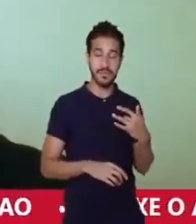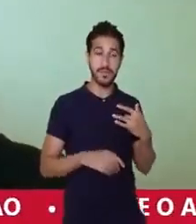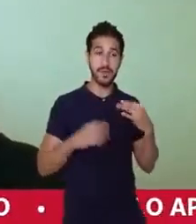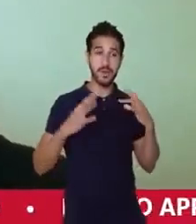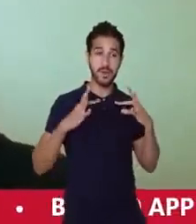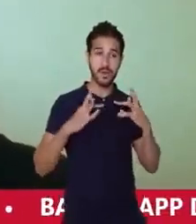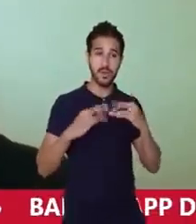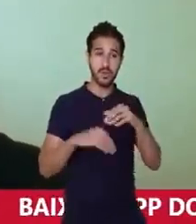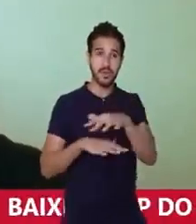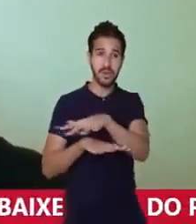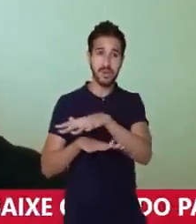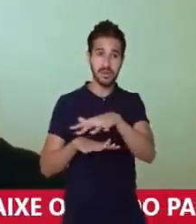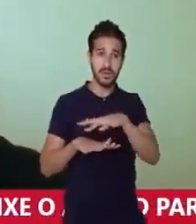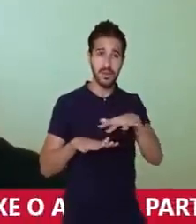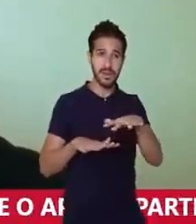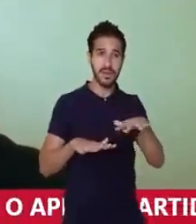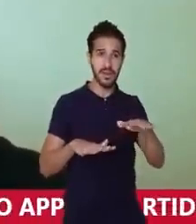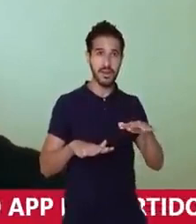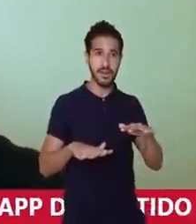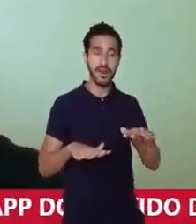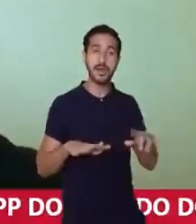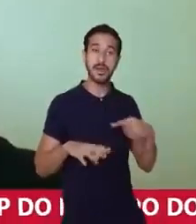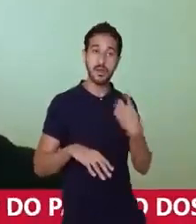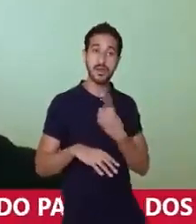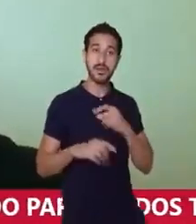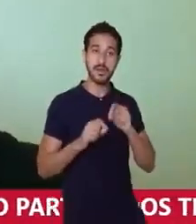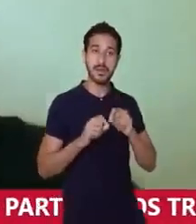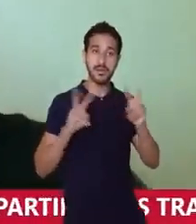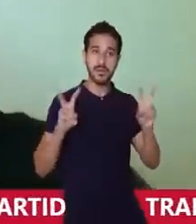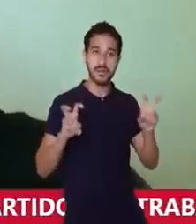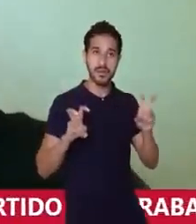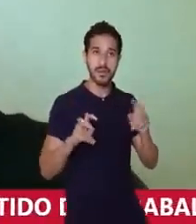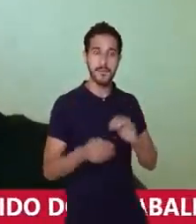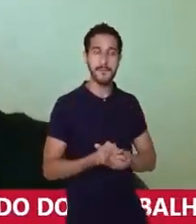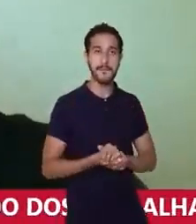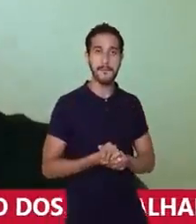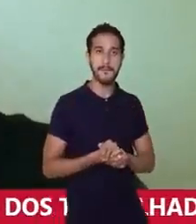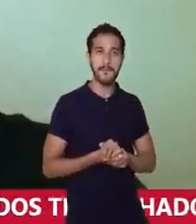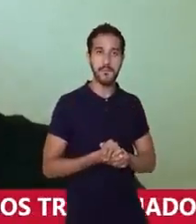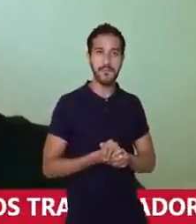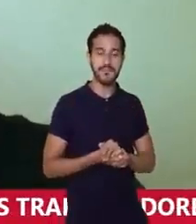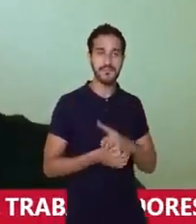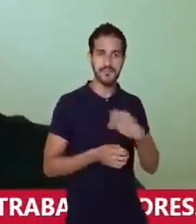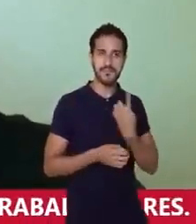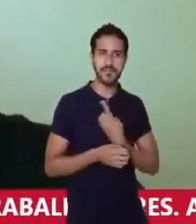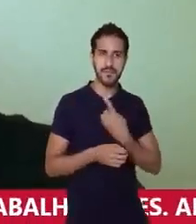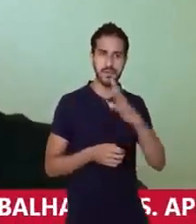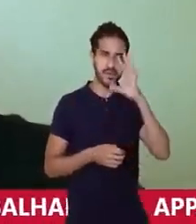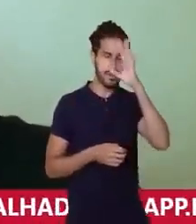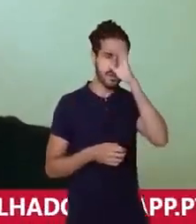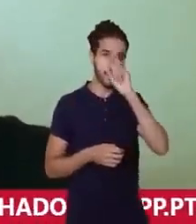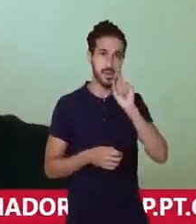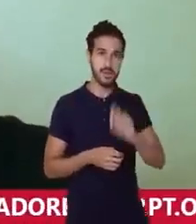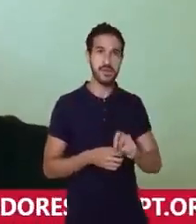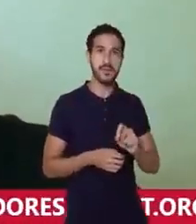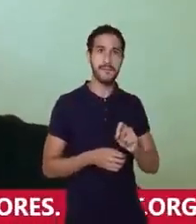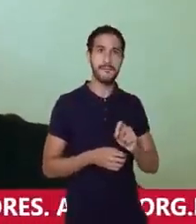Em todas as áreas, nós fizemos isso. Nós considerávamos que